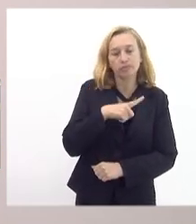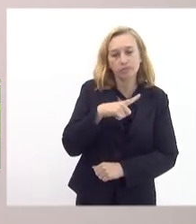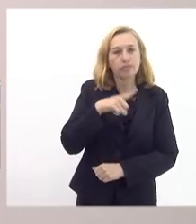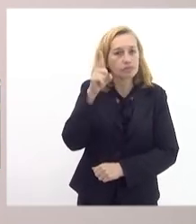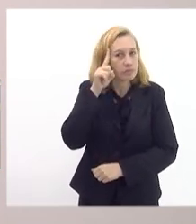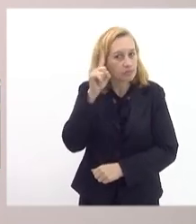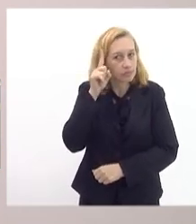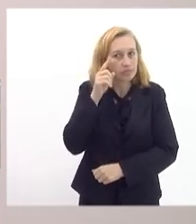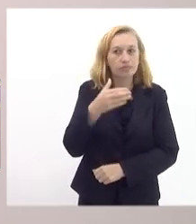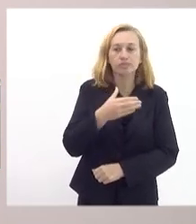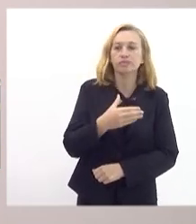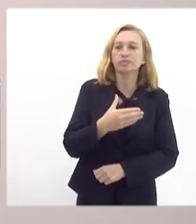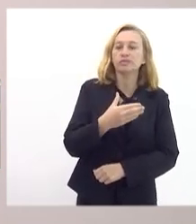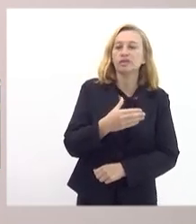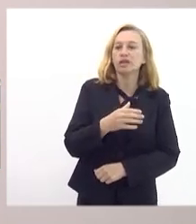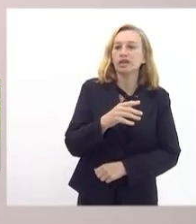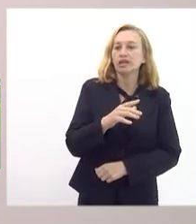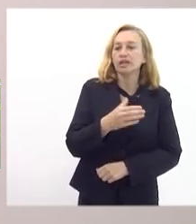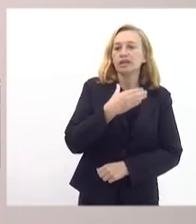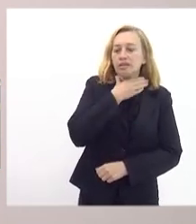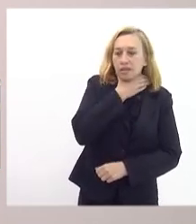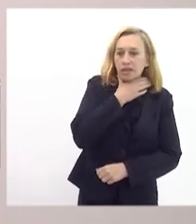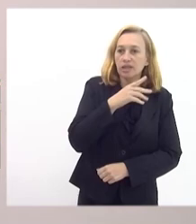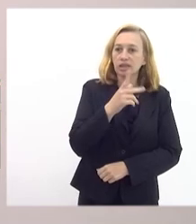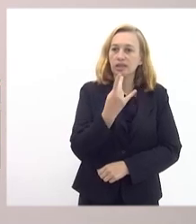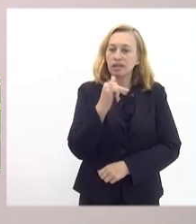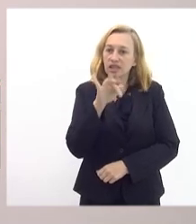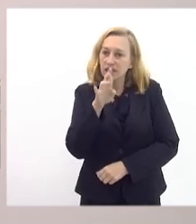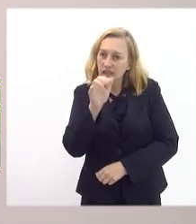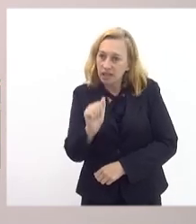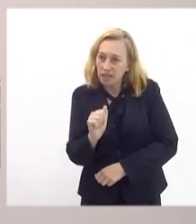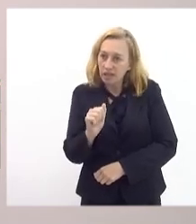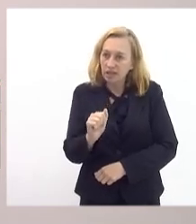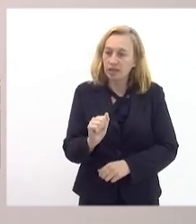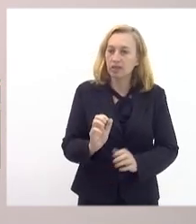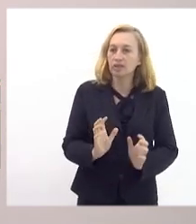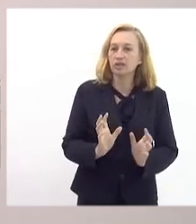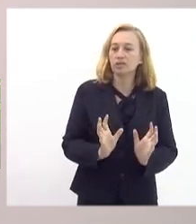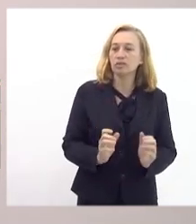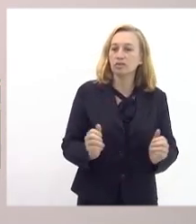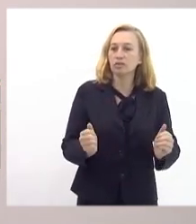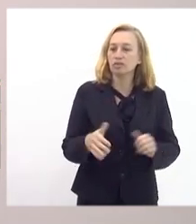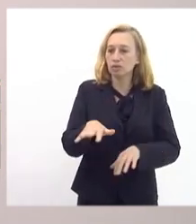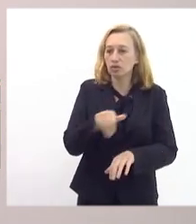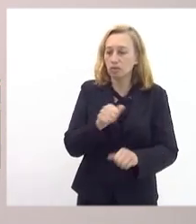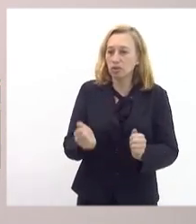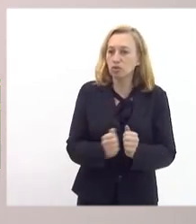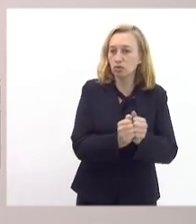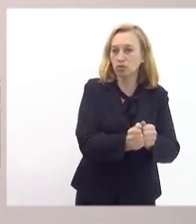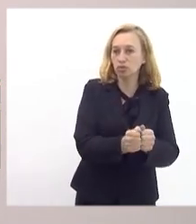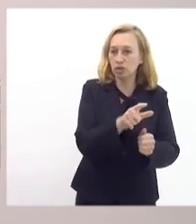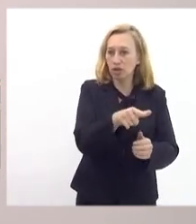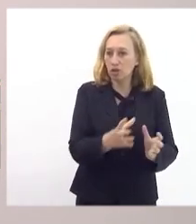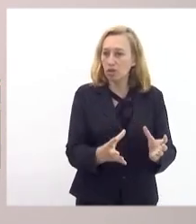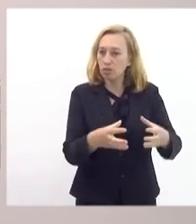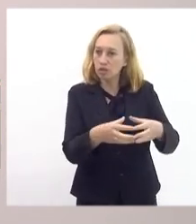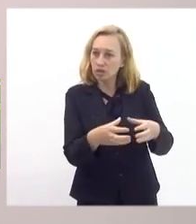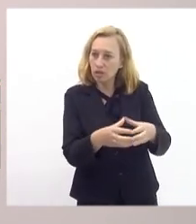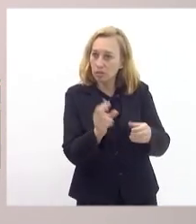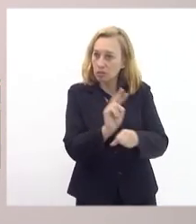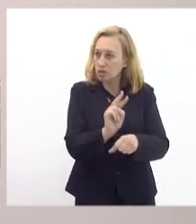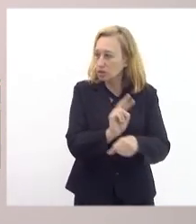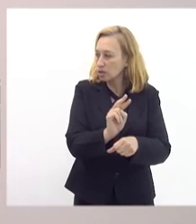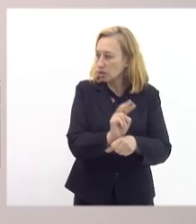no dia a dia questão da crise hídrica o operador ele foi chamado junto lá com comitê de monitoramento junto com as entidades